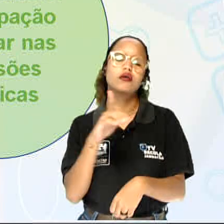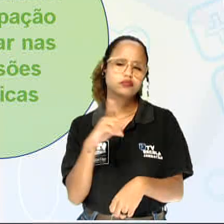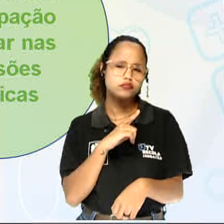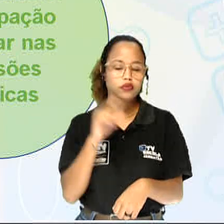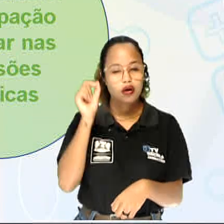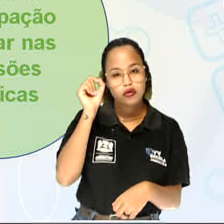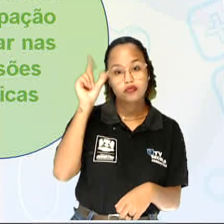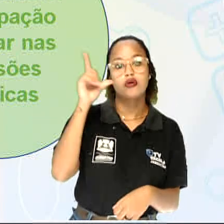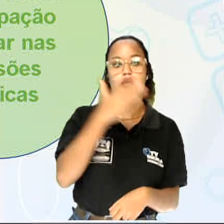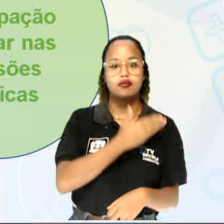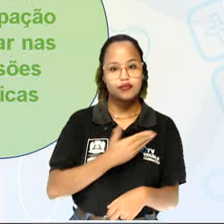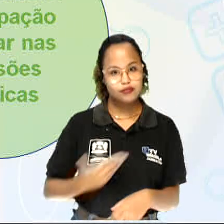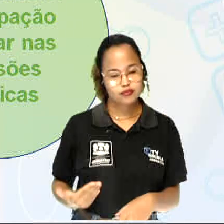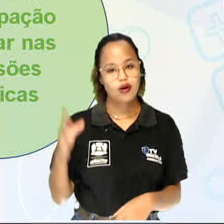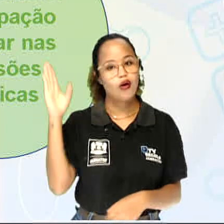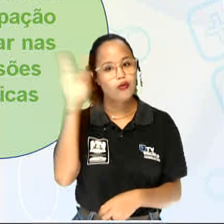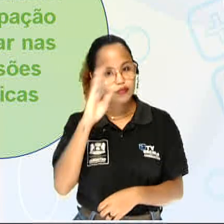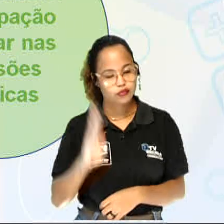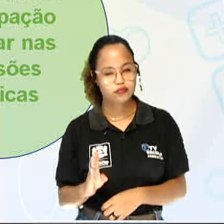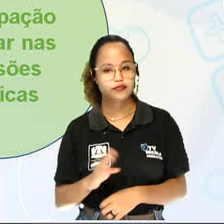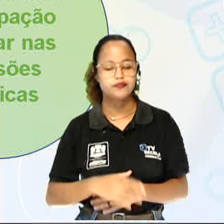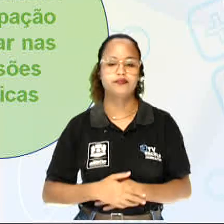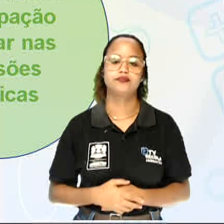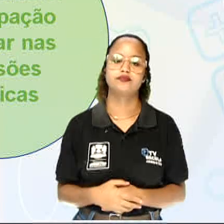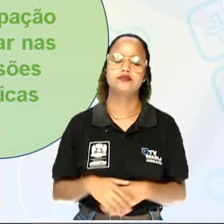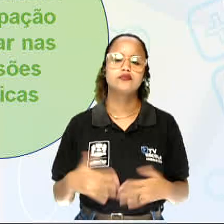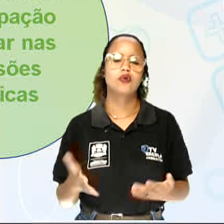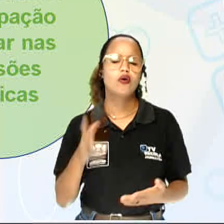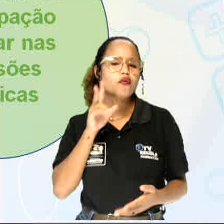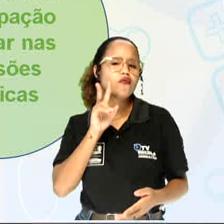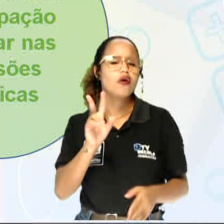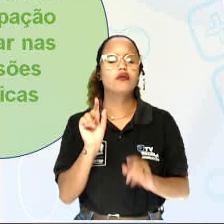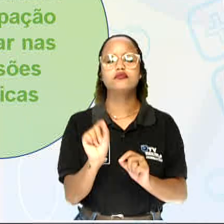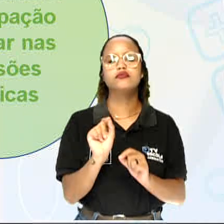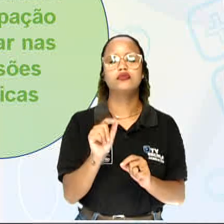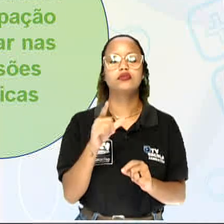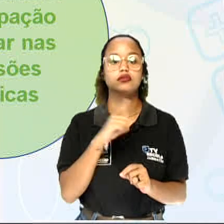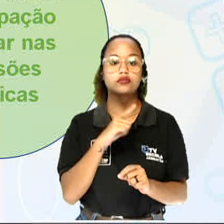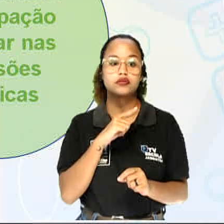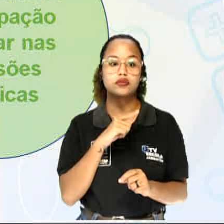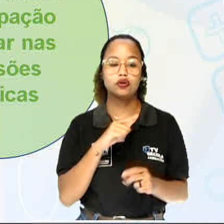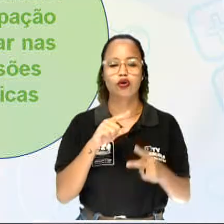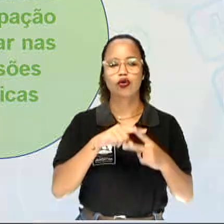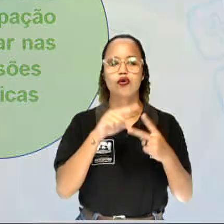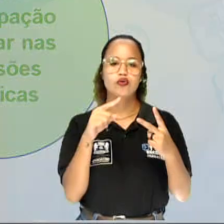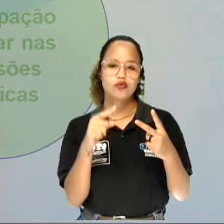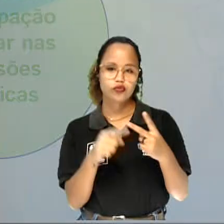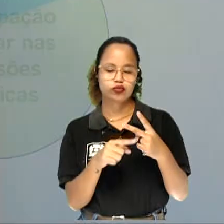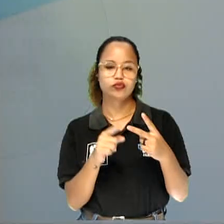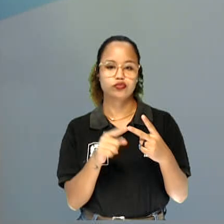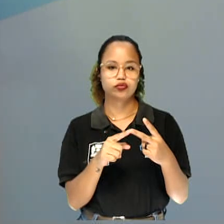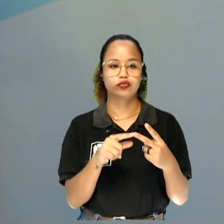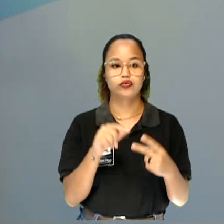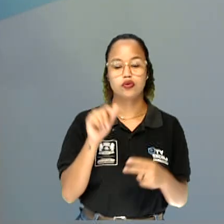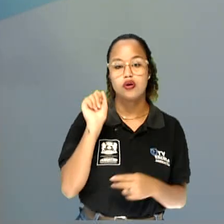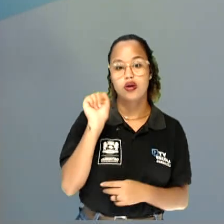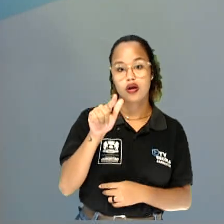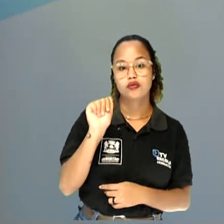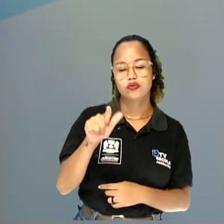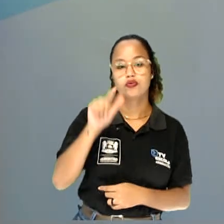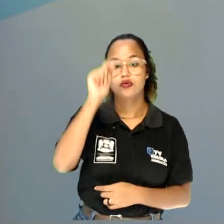ideia de república para o Brasil. A gente está vendo aí que eu coloquei as duas bolas, as duas primeiras esferas, né, azul e a